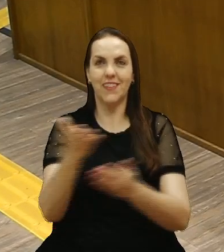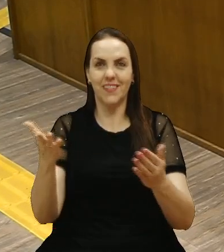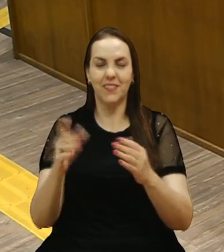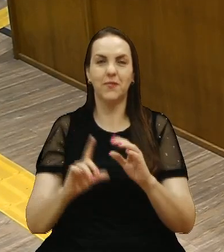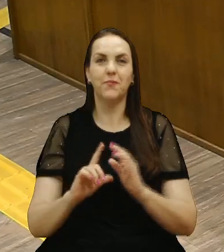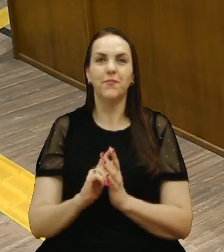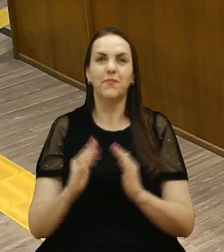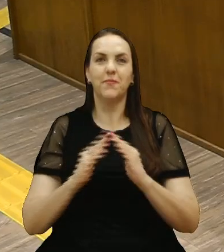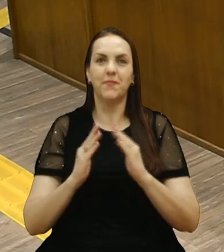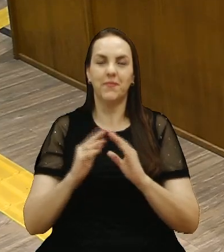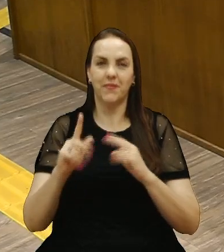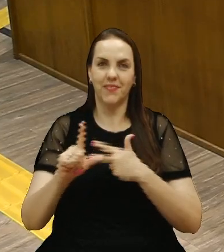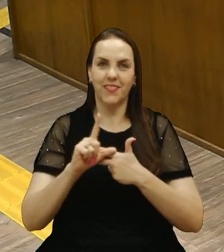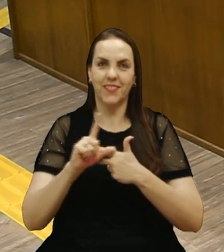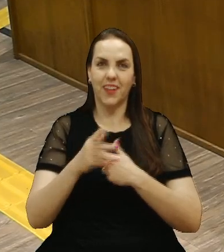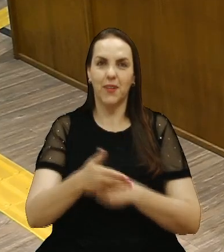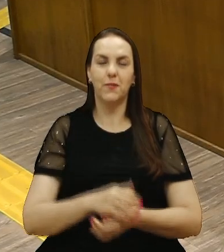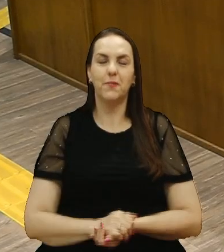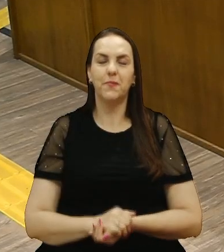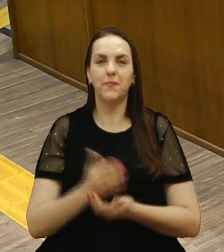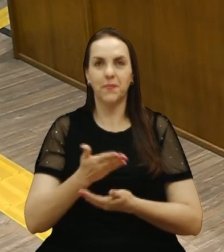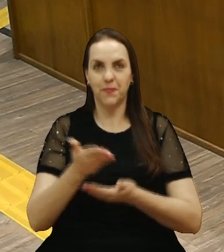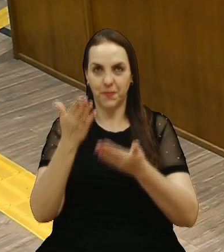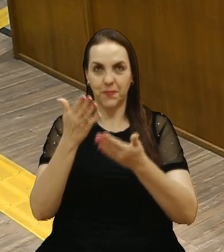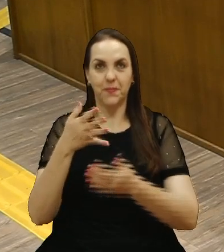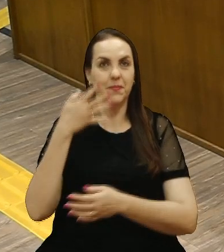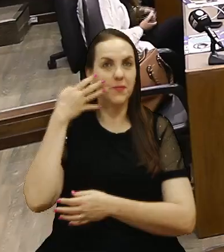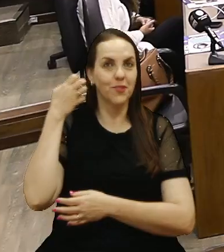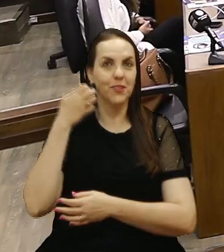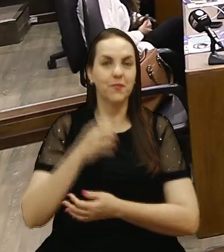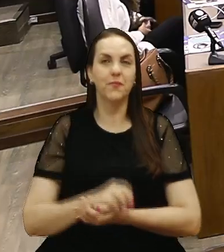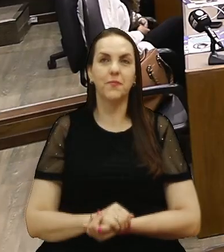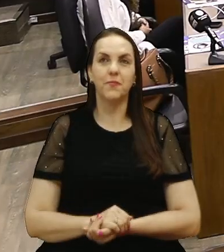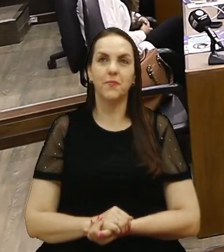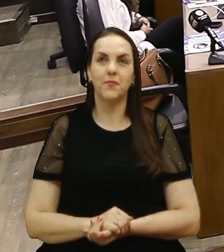Casa Legislativa. Com a palavra, vereador José Abreu Jack.